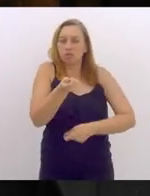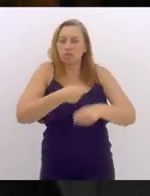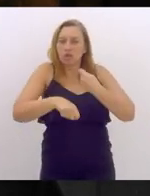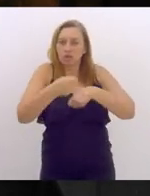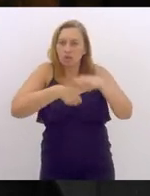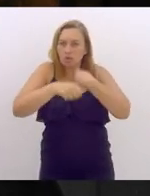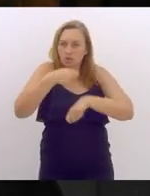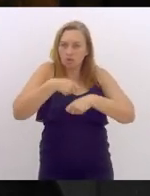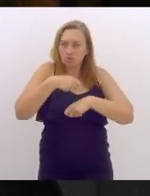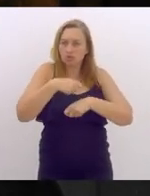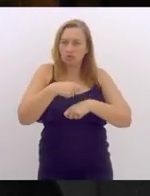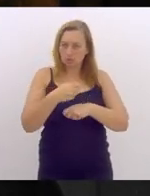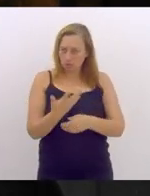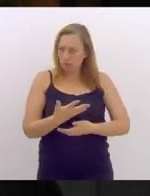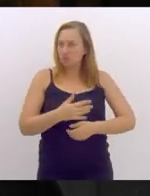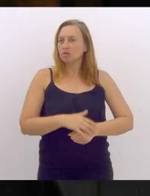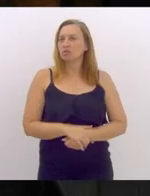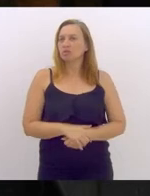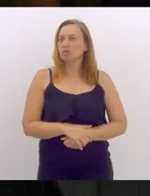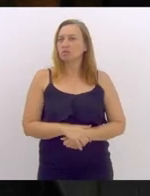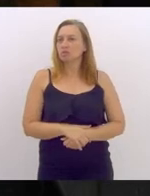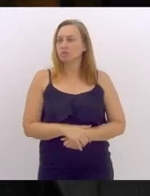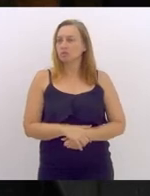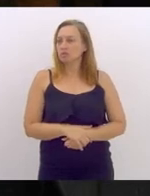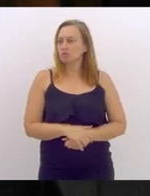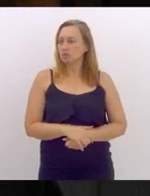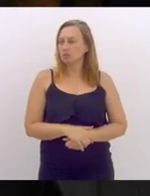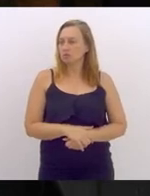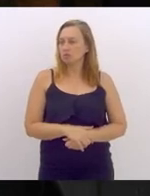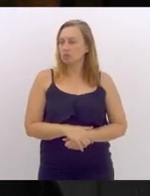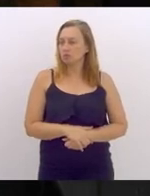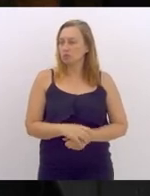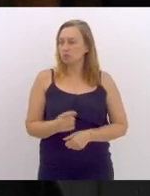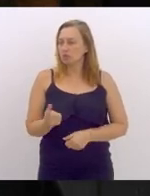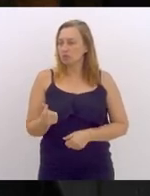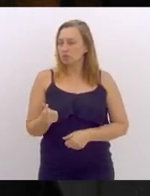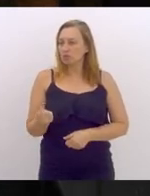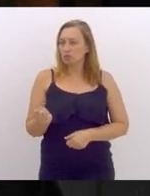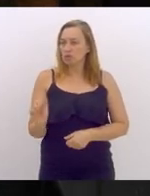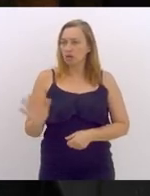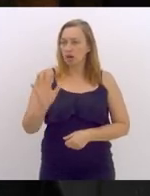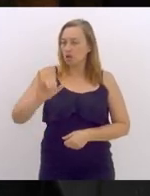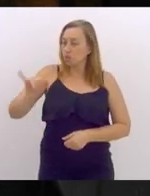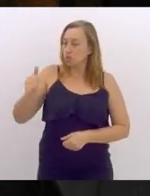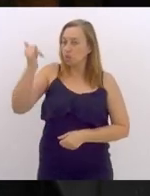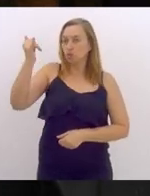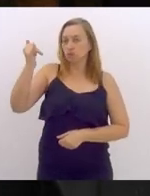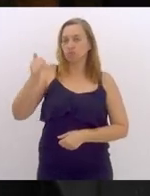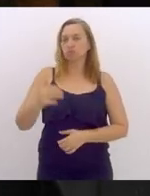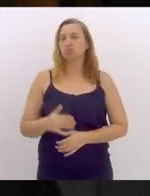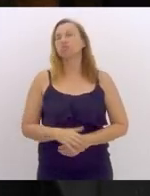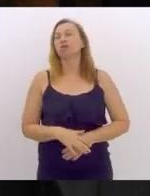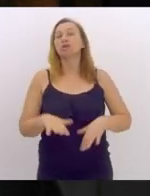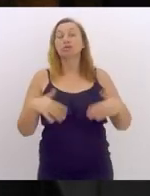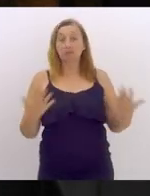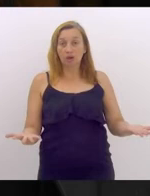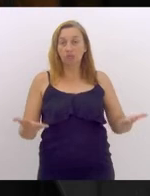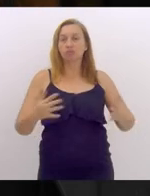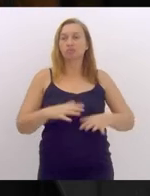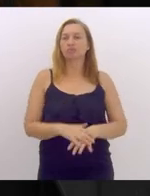com uma substância ao aumento da taxa de juros então o quadro Mundial